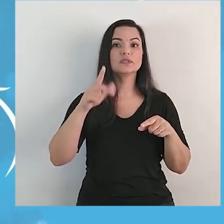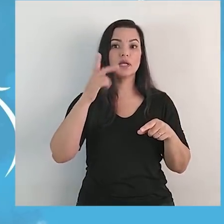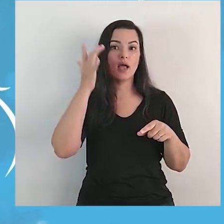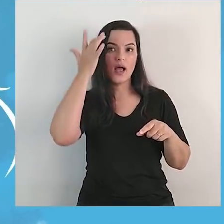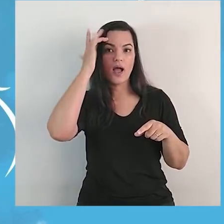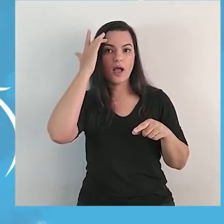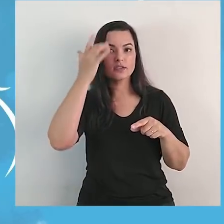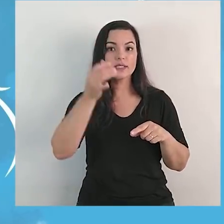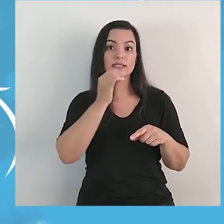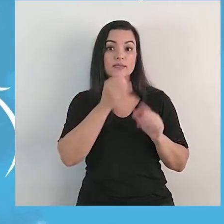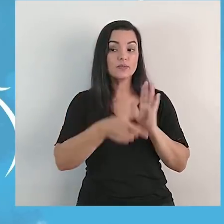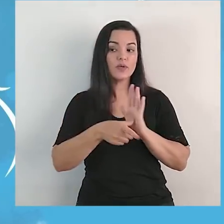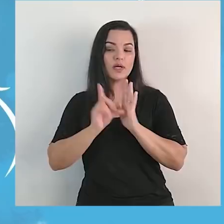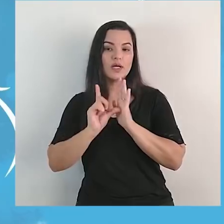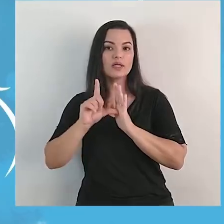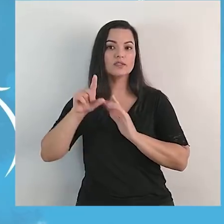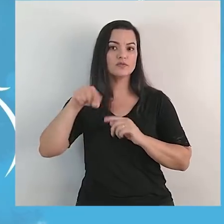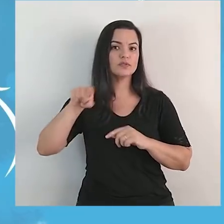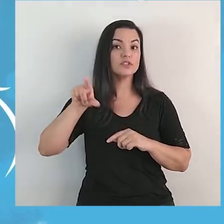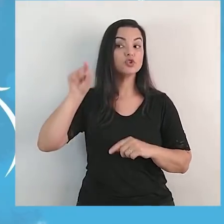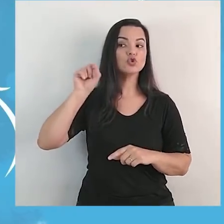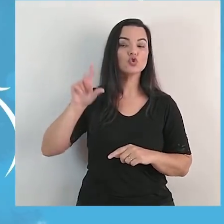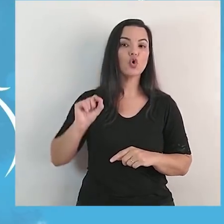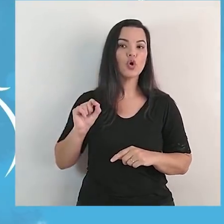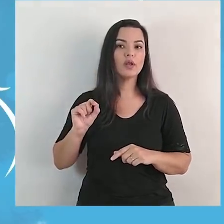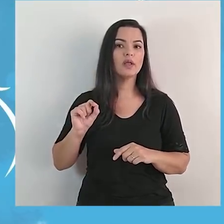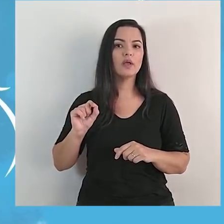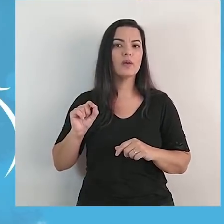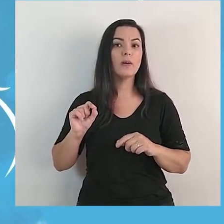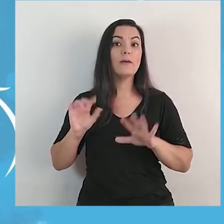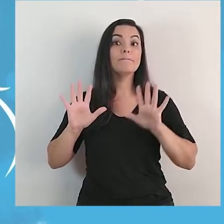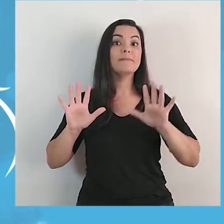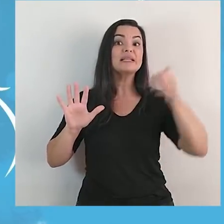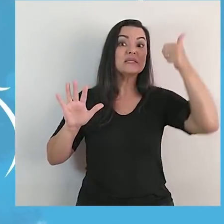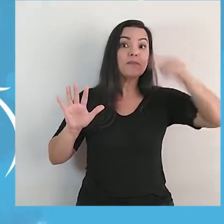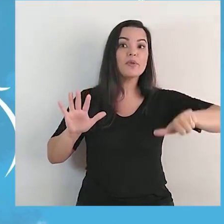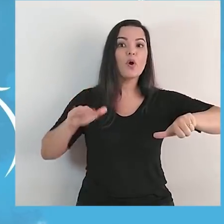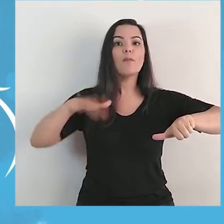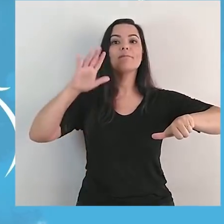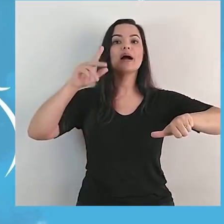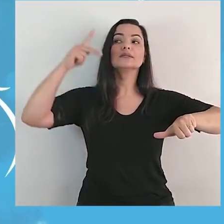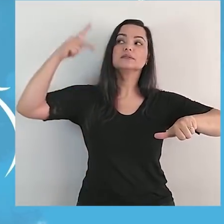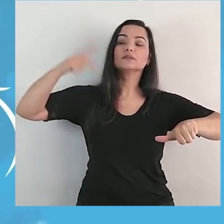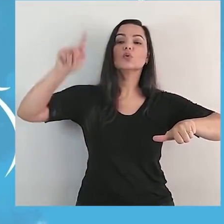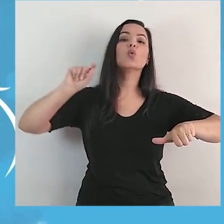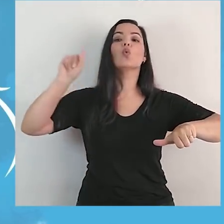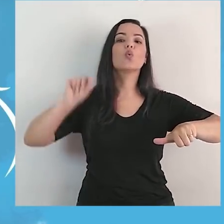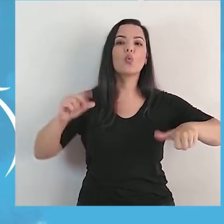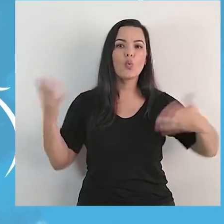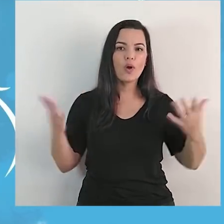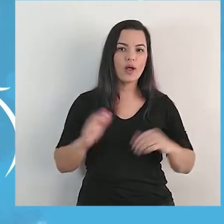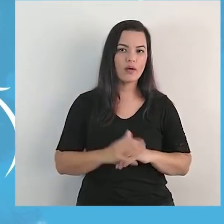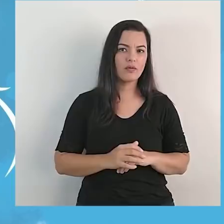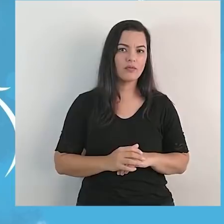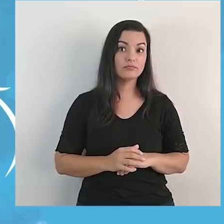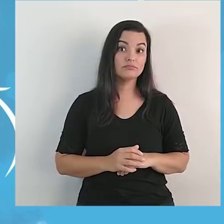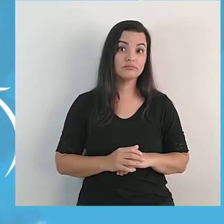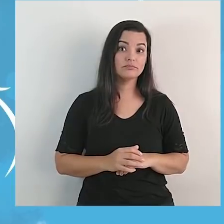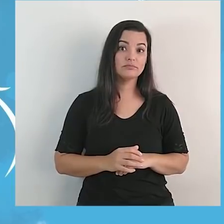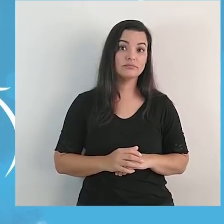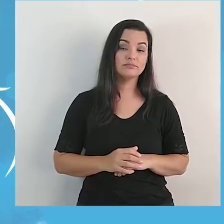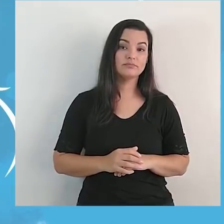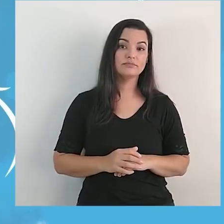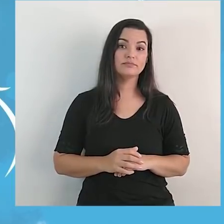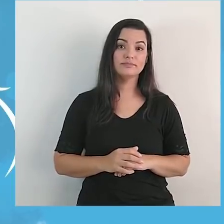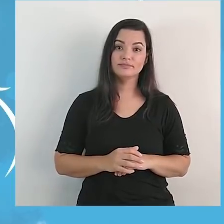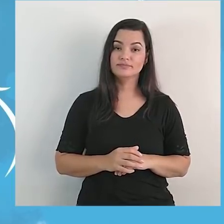vocês, do exemplo anterior, ela é agravada por qual dessas situações que aparecem aí? O que